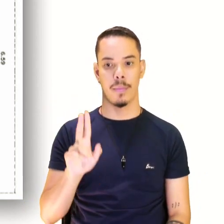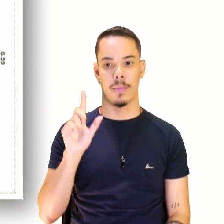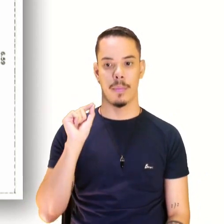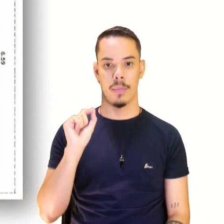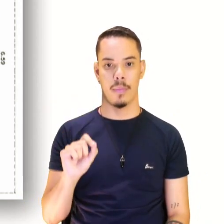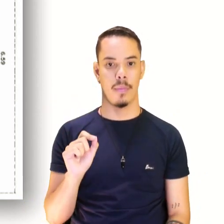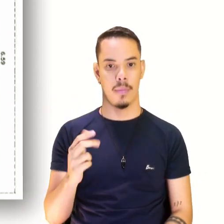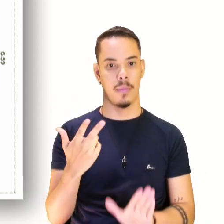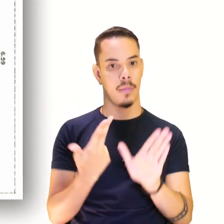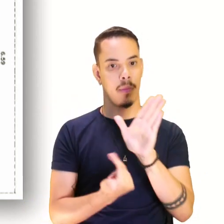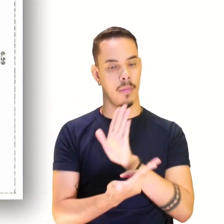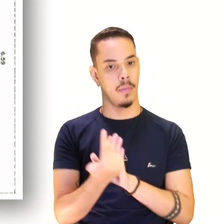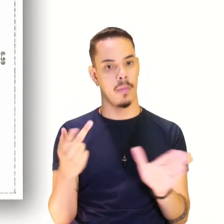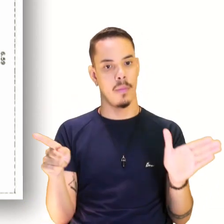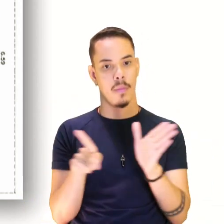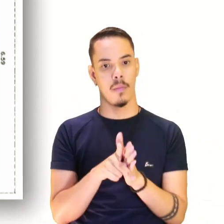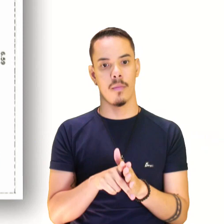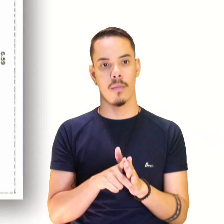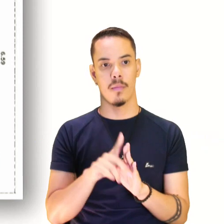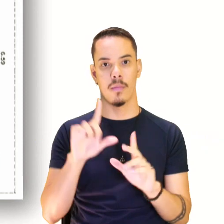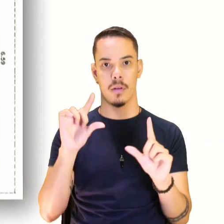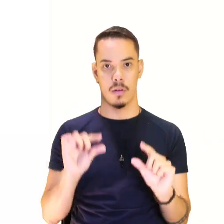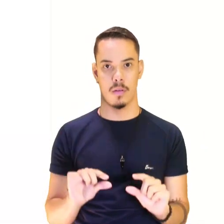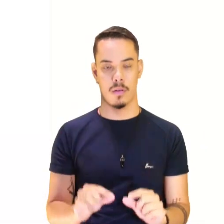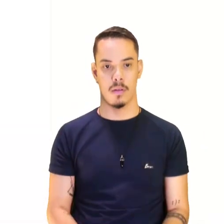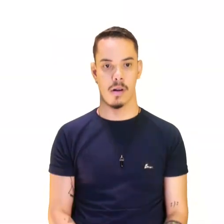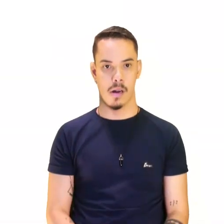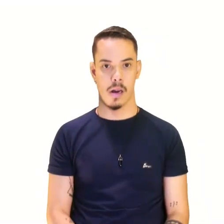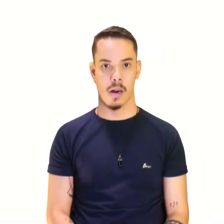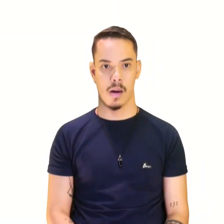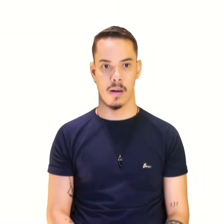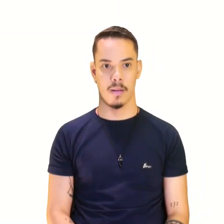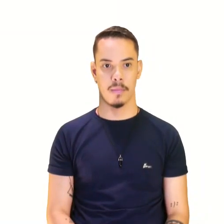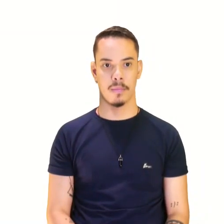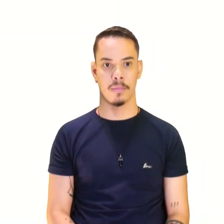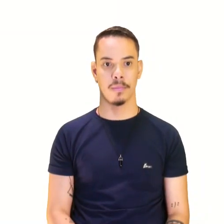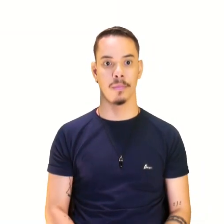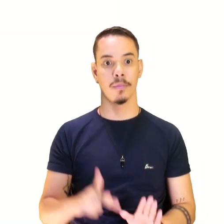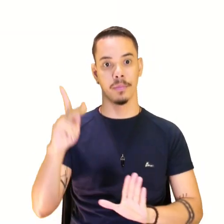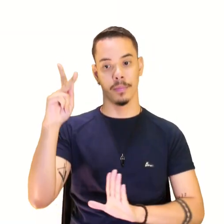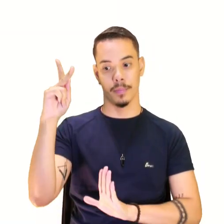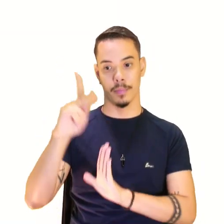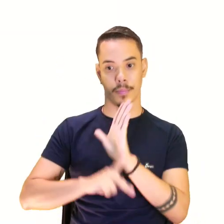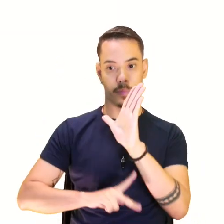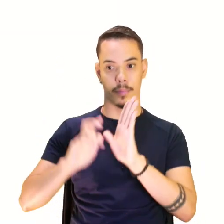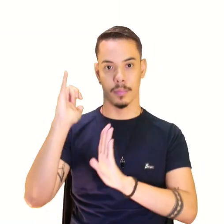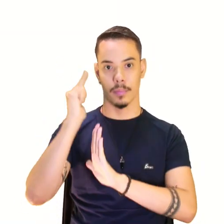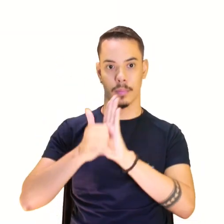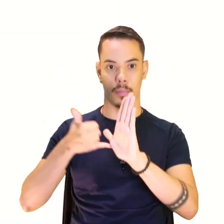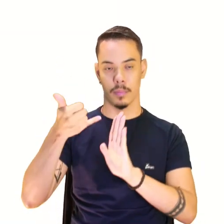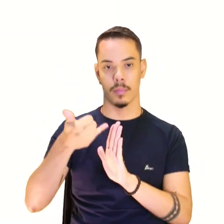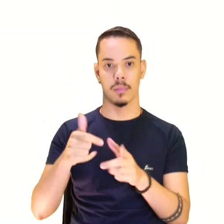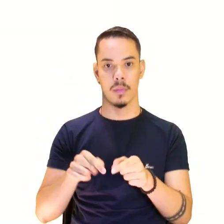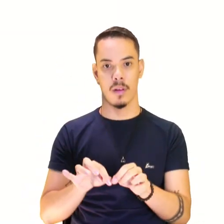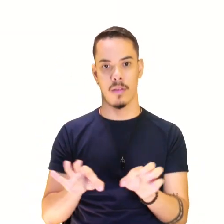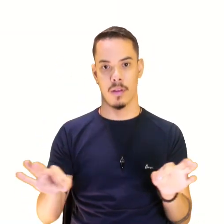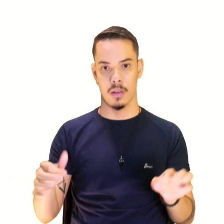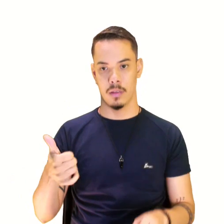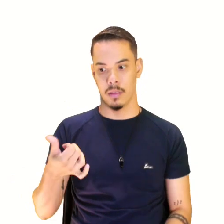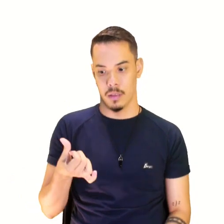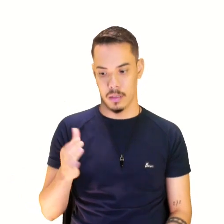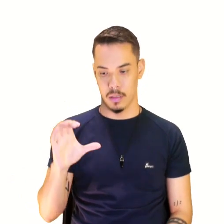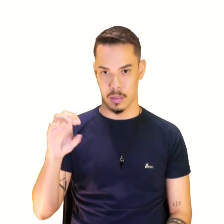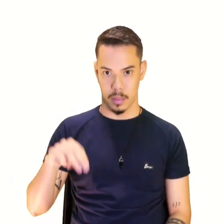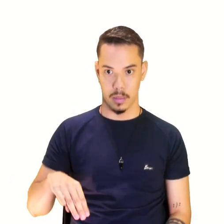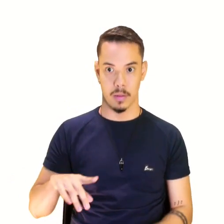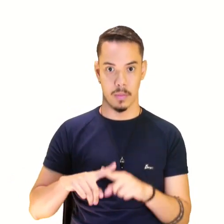desenho em proporção bem menor, né? Então, no projeto, a varanda tem 16 centímetros e a escala da planta é de